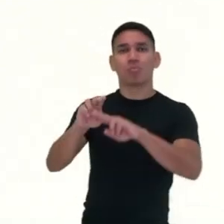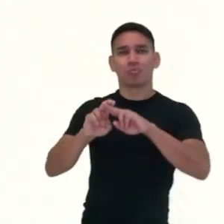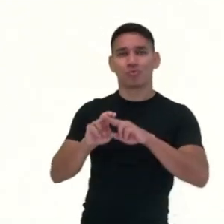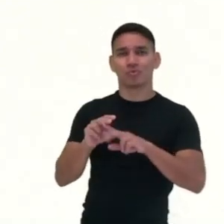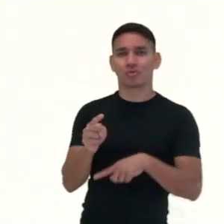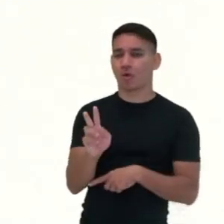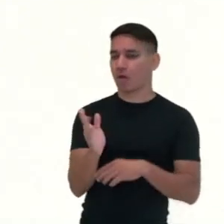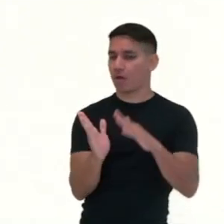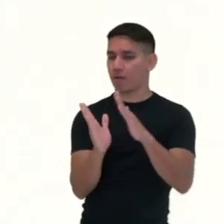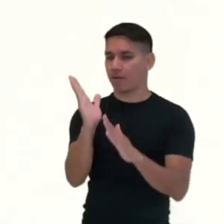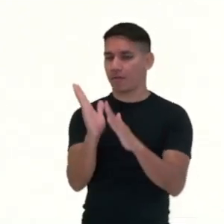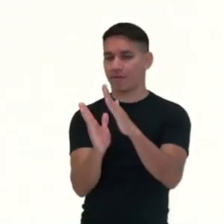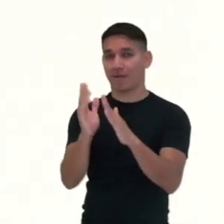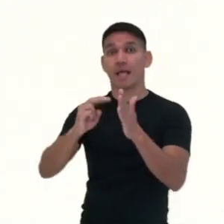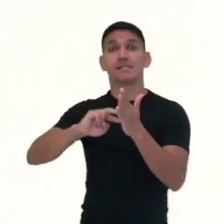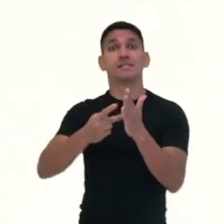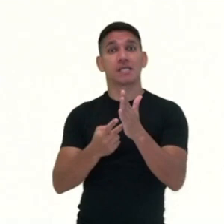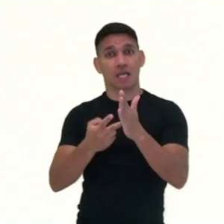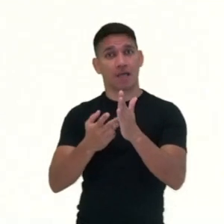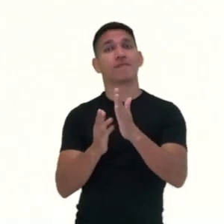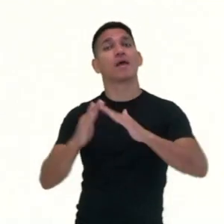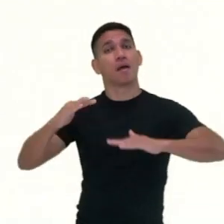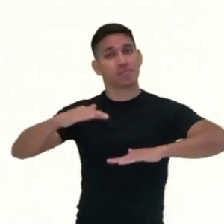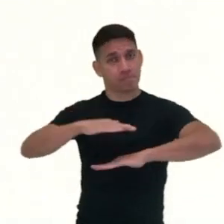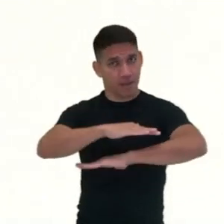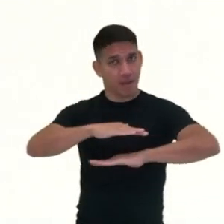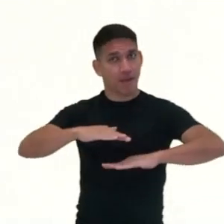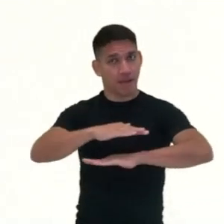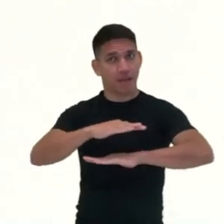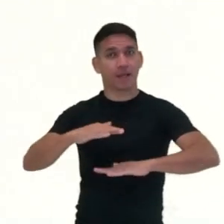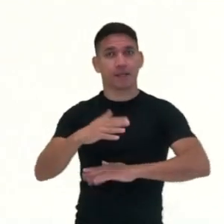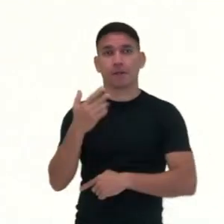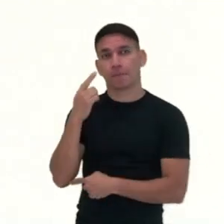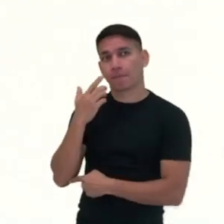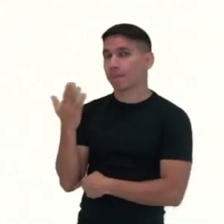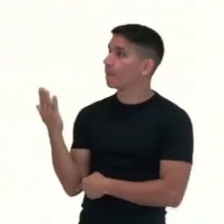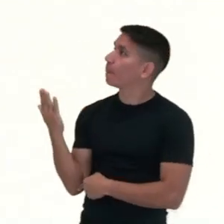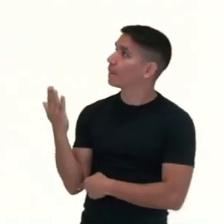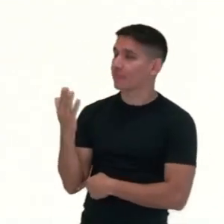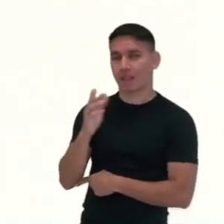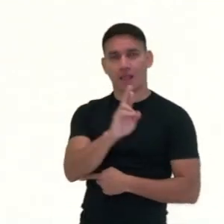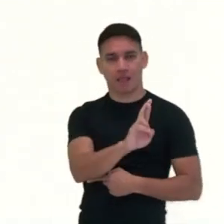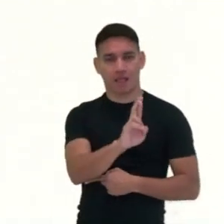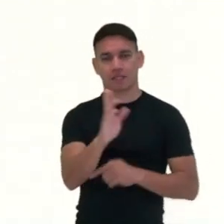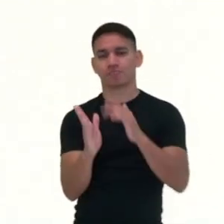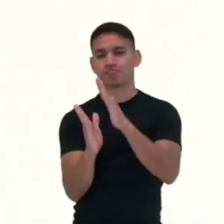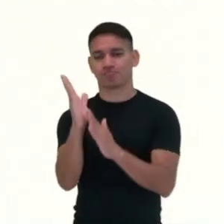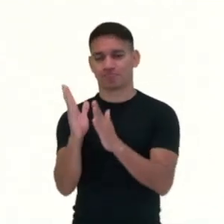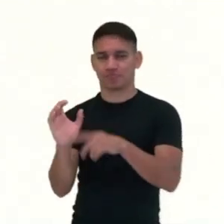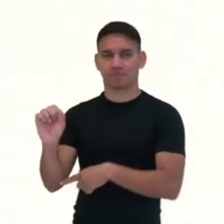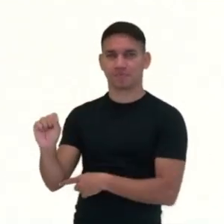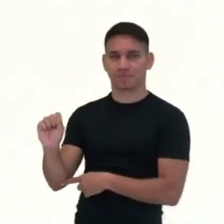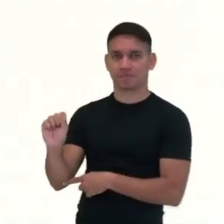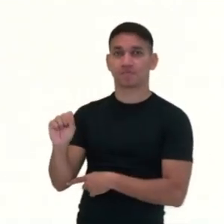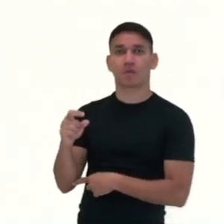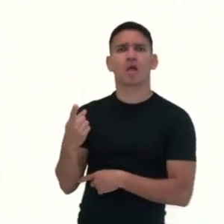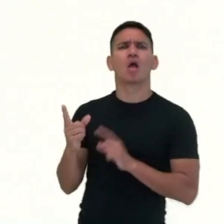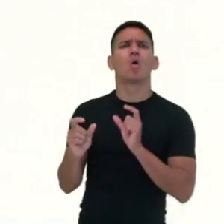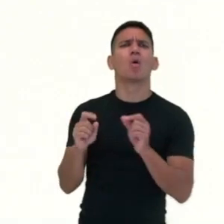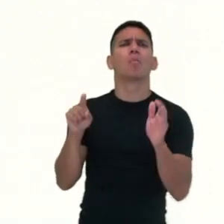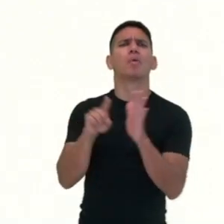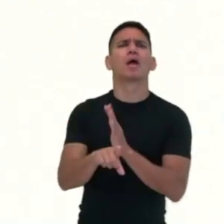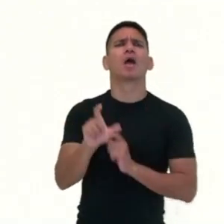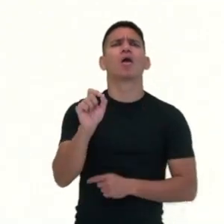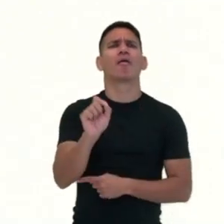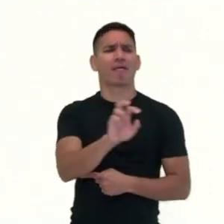indicando paralelo. É um símbolo matemático que indica paralelo. Então, R é paralelo a S. Quem que é R e S?